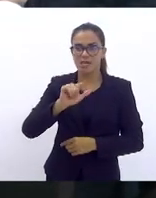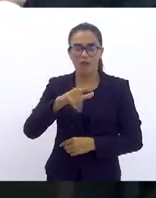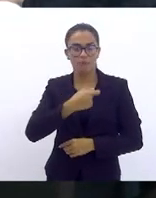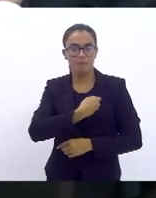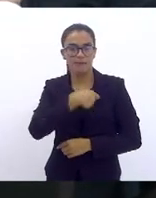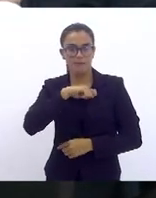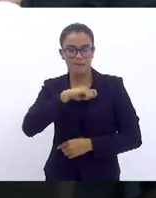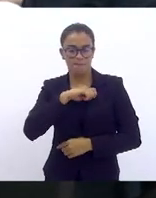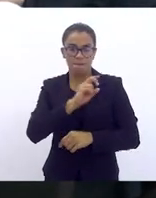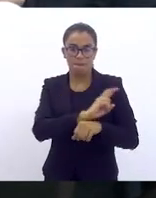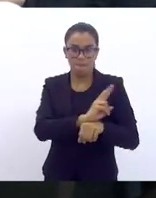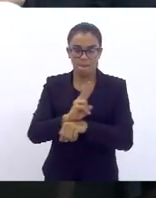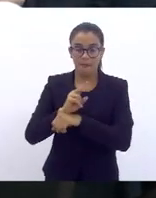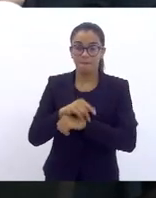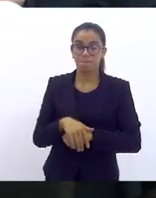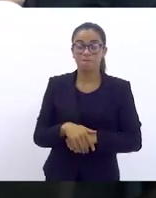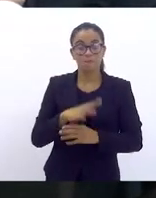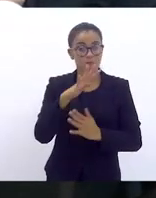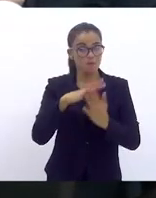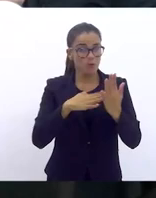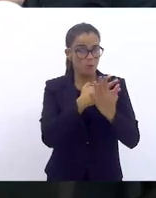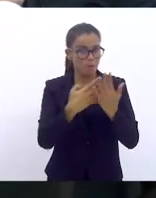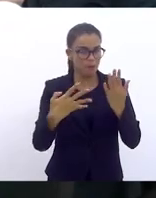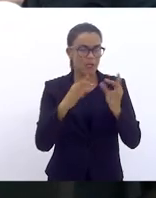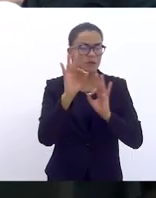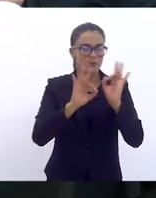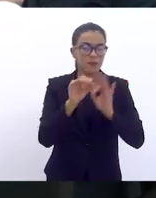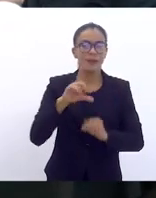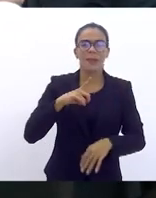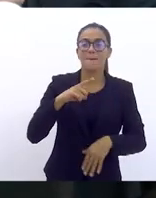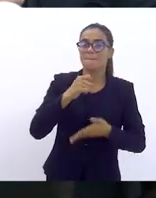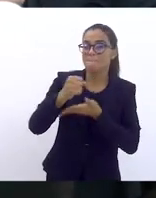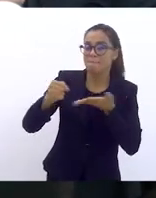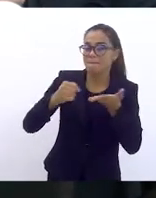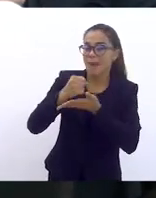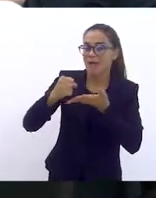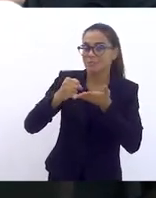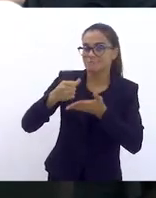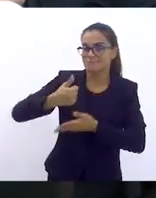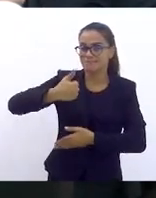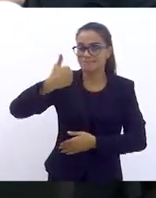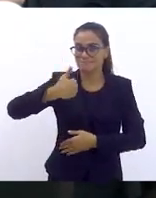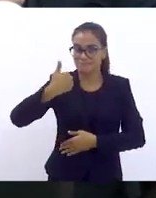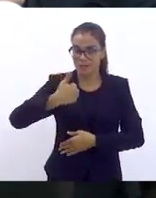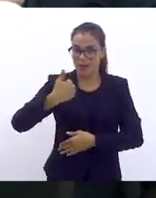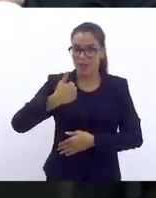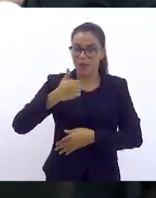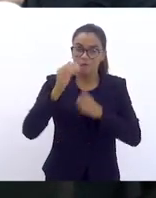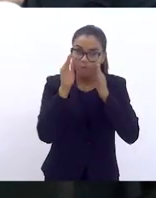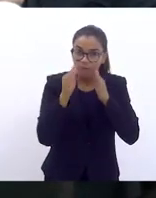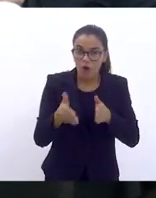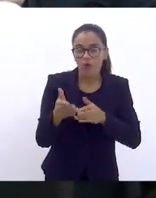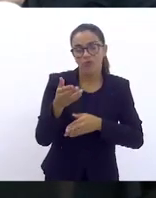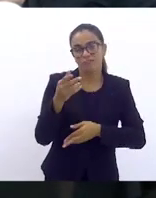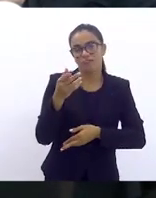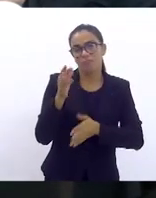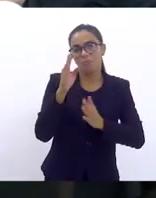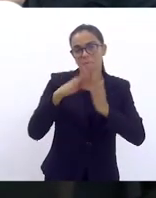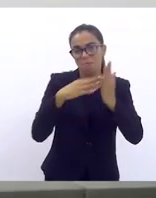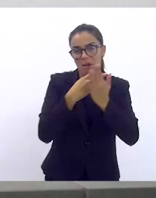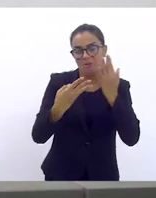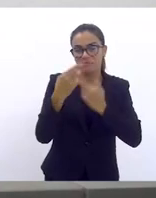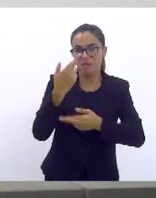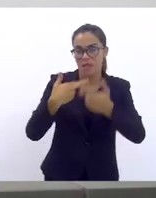o plano ele tá Baseado Em algumas premissas primeiro é dar efetividade ao plano de recuperação fiscal a partir do